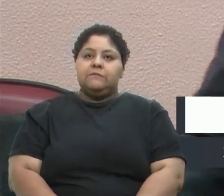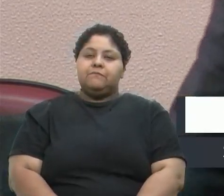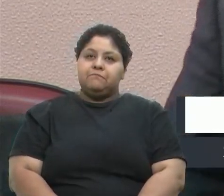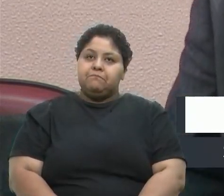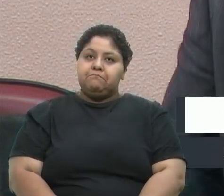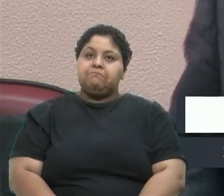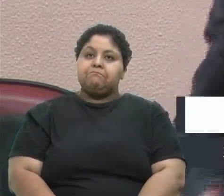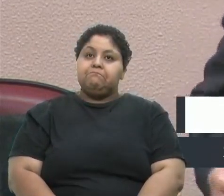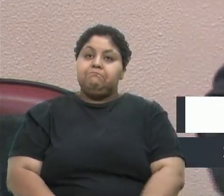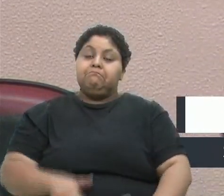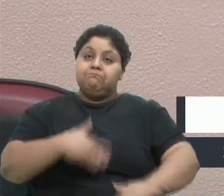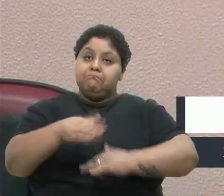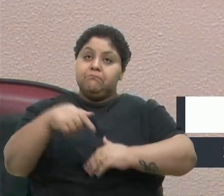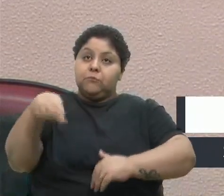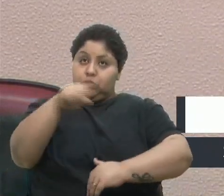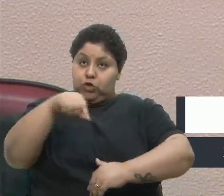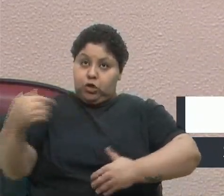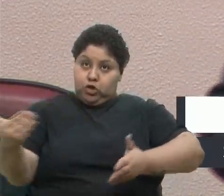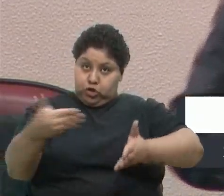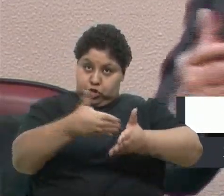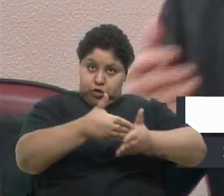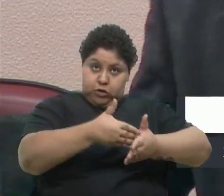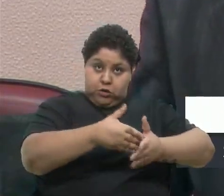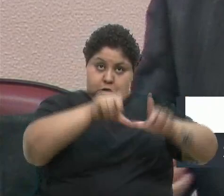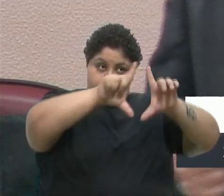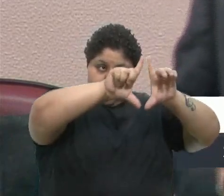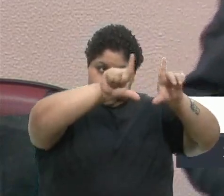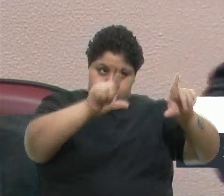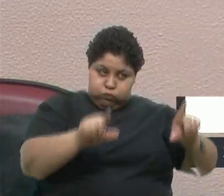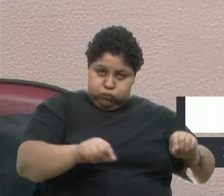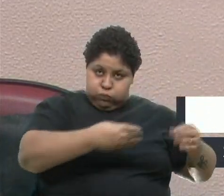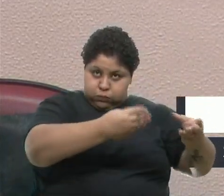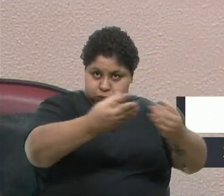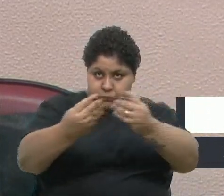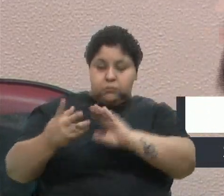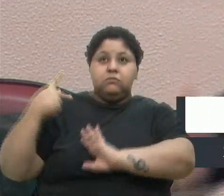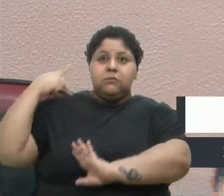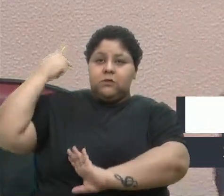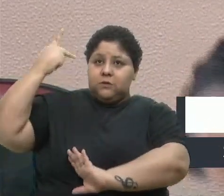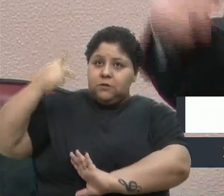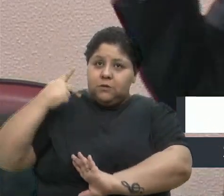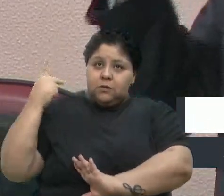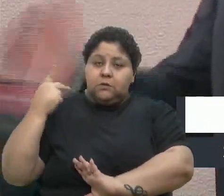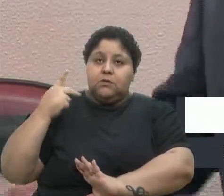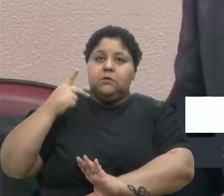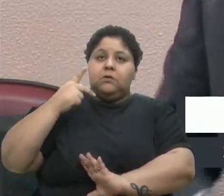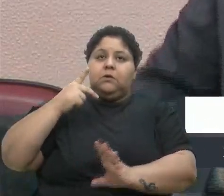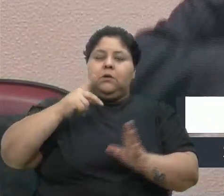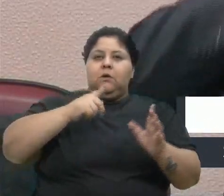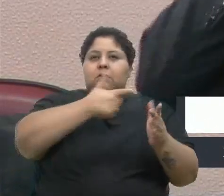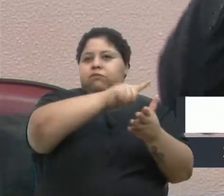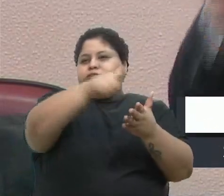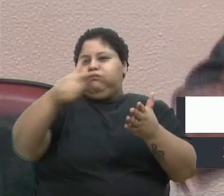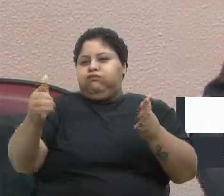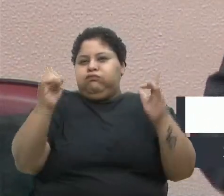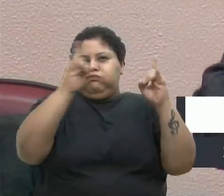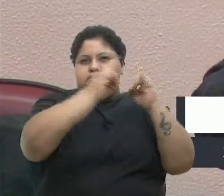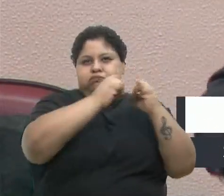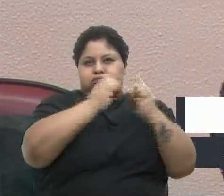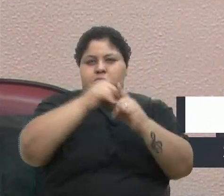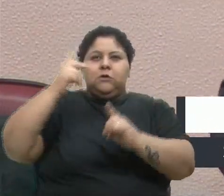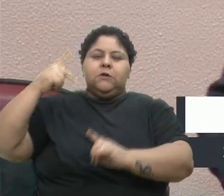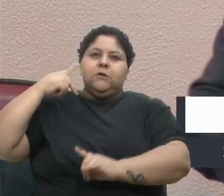Quando nós estivemos em Brasília, com muitos políticos, SIC, MOB Caxias,